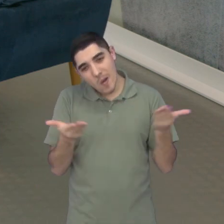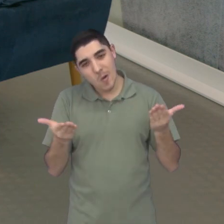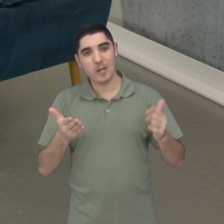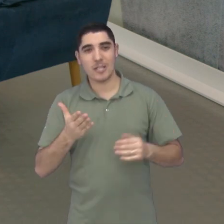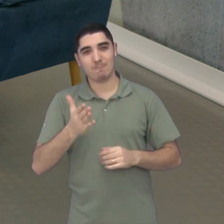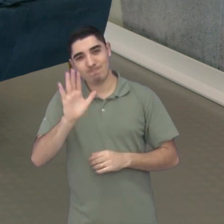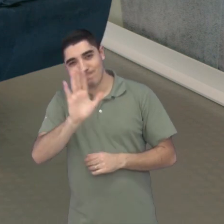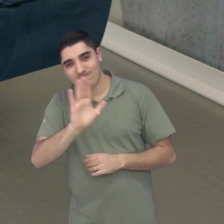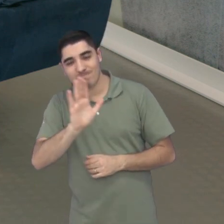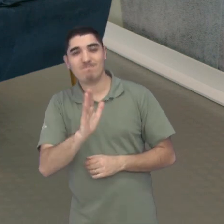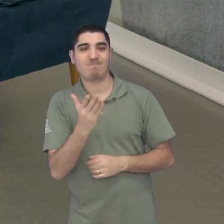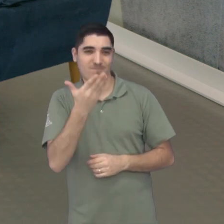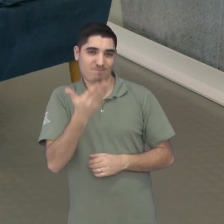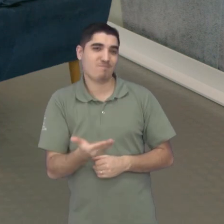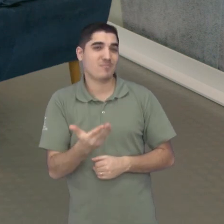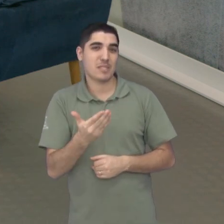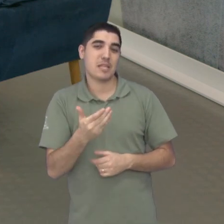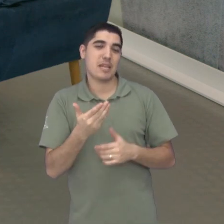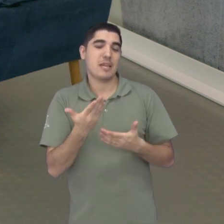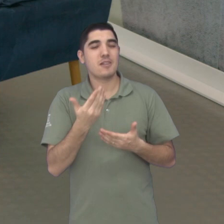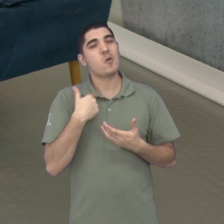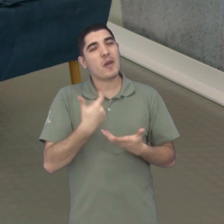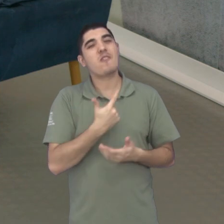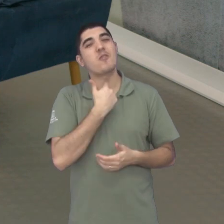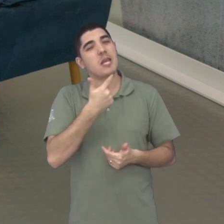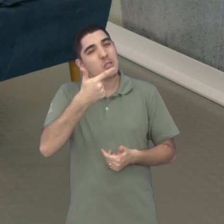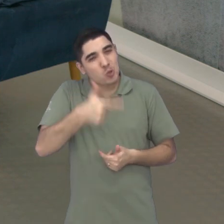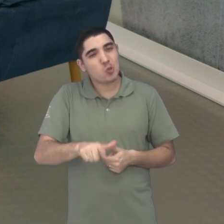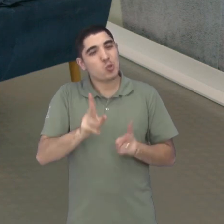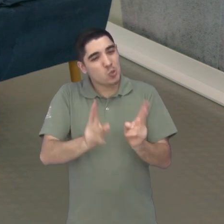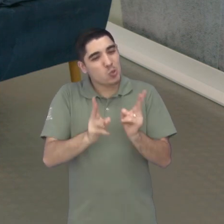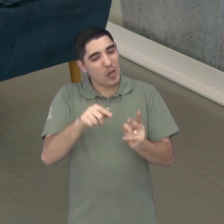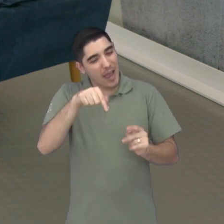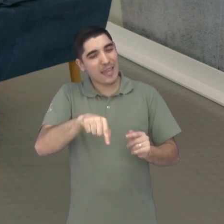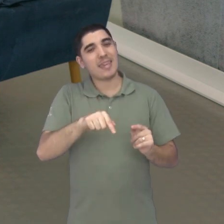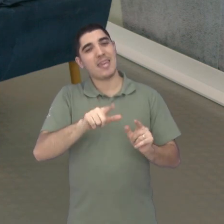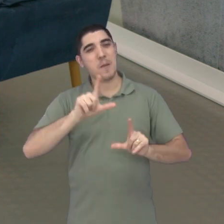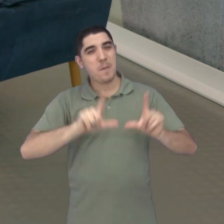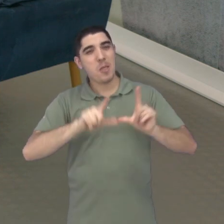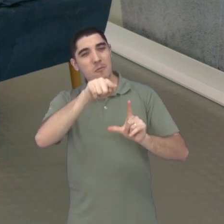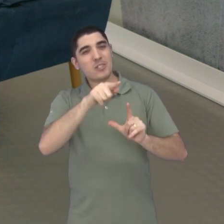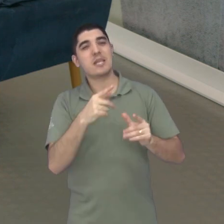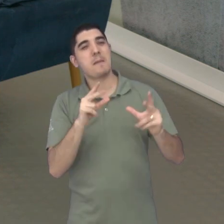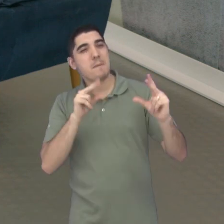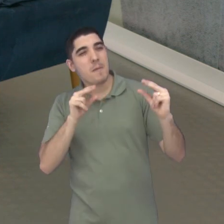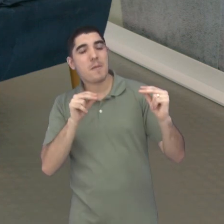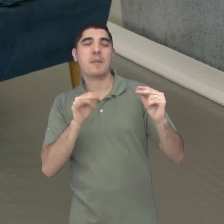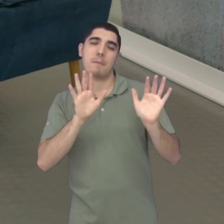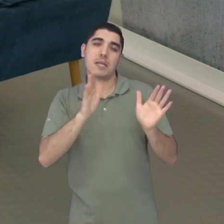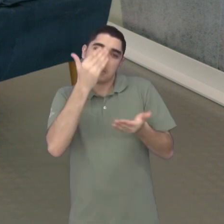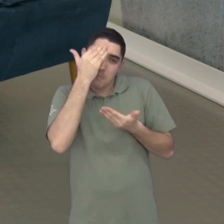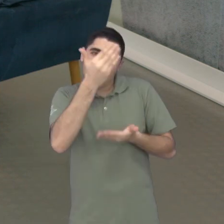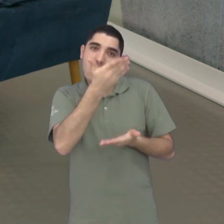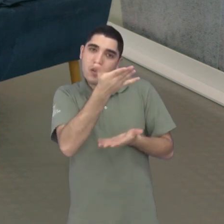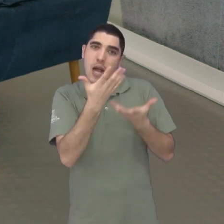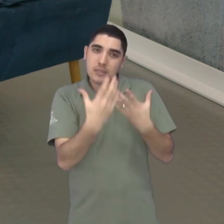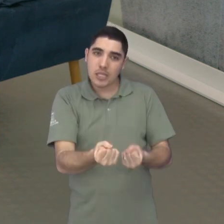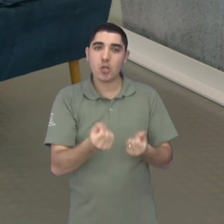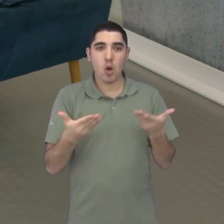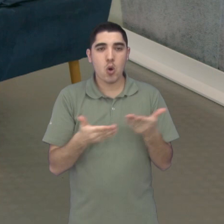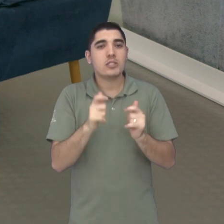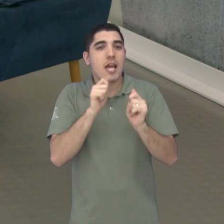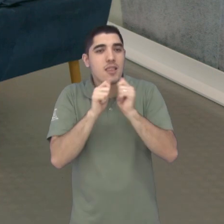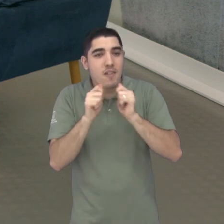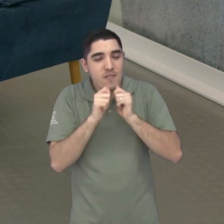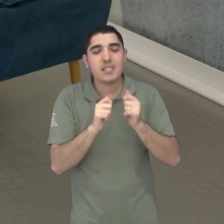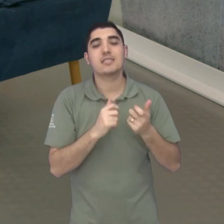despedindo de você nesse momento. Queria ficar aqui o programa inteiro, mas muita gratidão por compartilhar conosco.